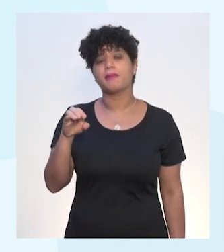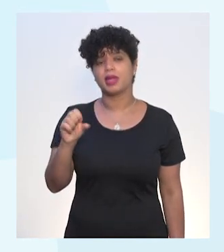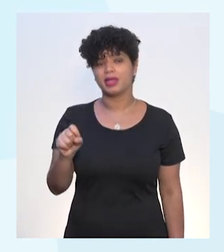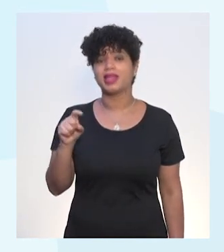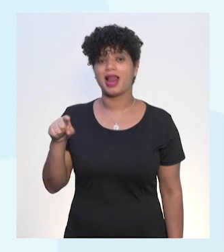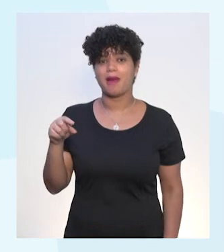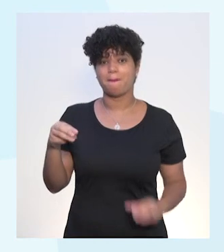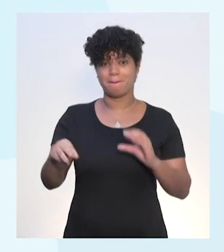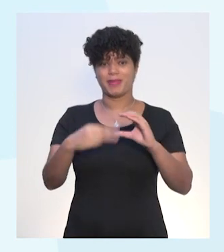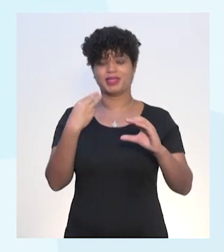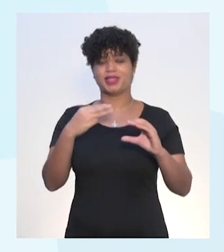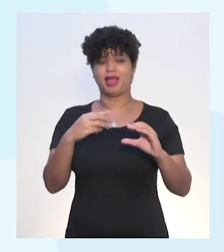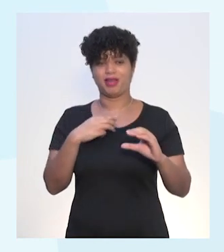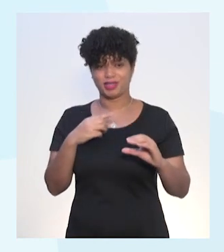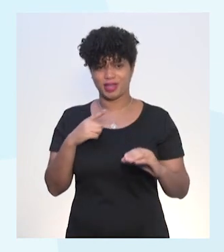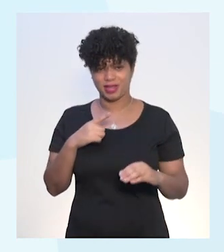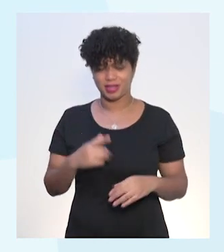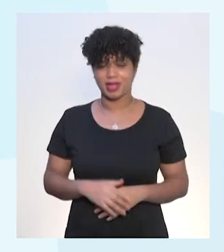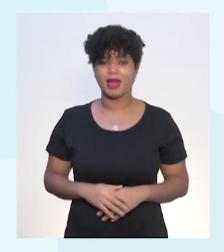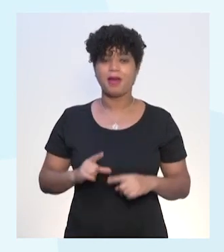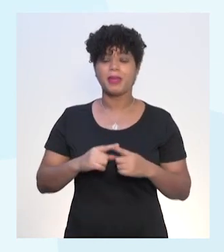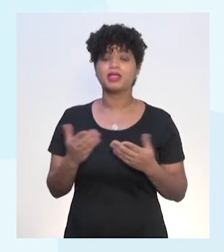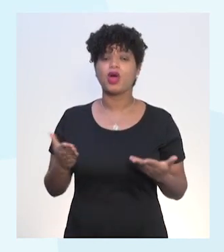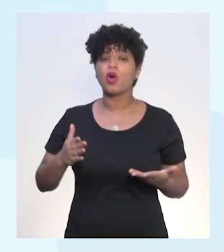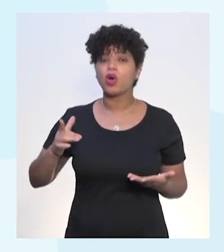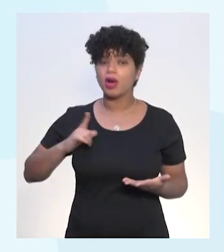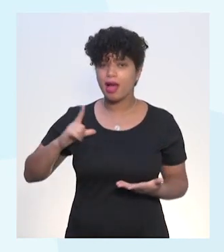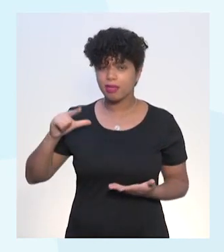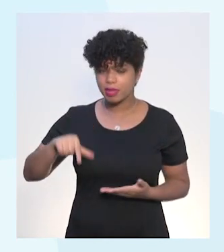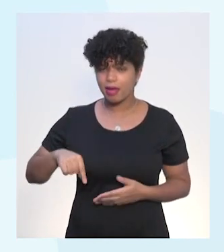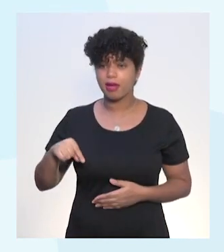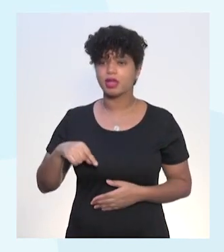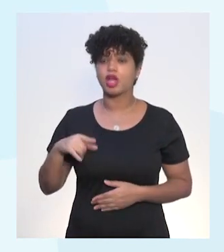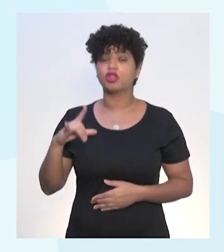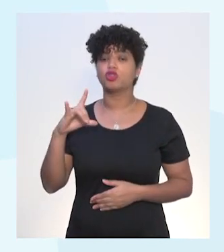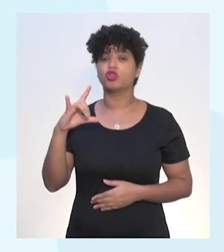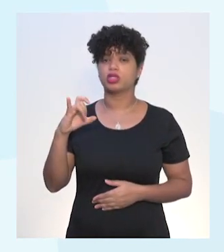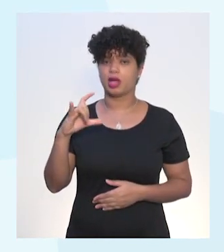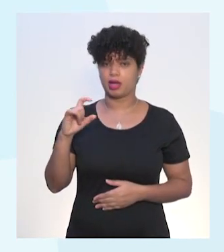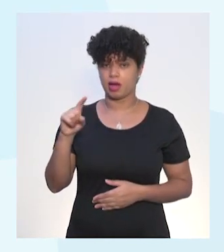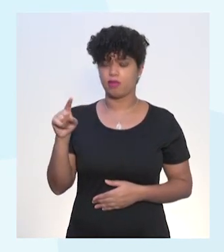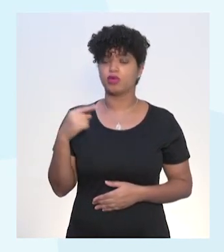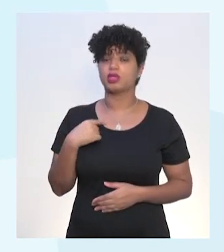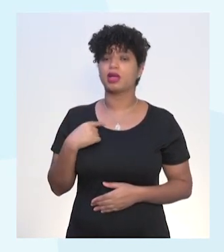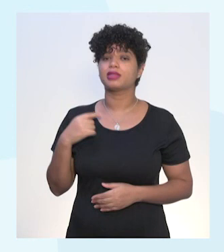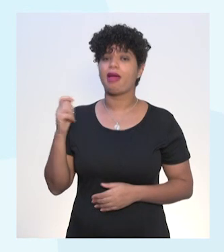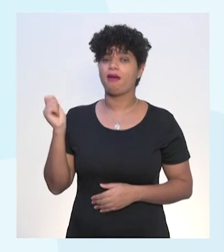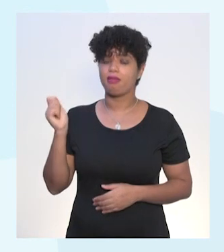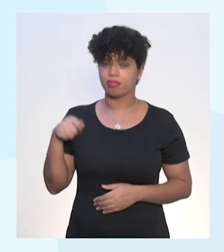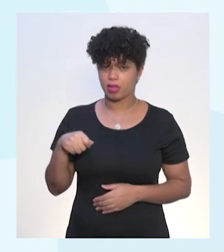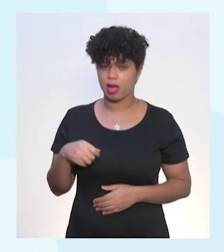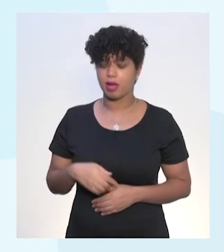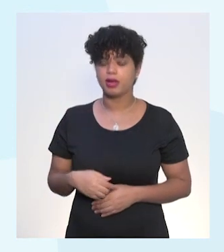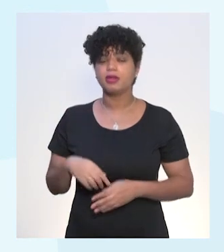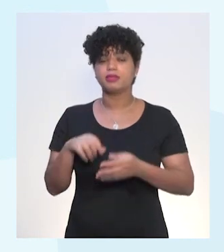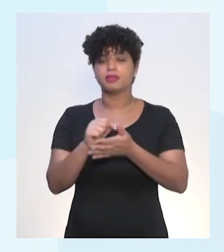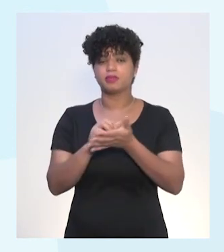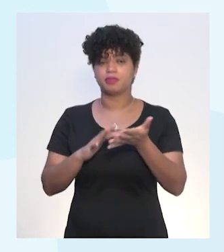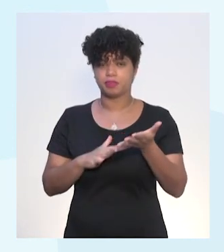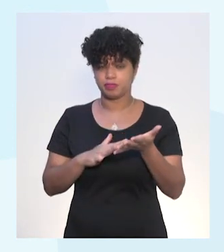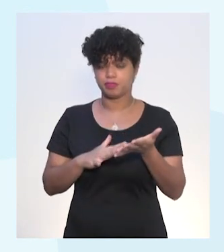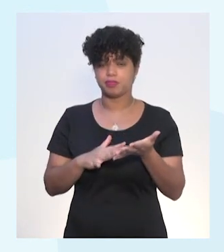material por e-mail mas agora a gente tem uma página no Instagram que vocês podem marcar a as atividades